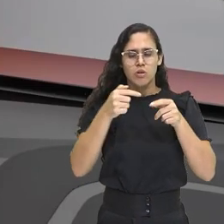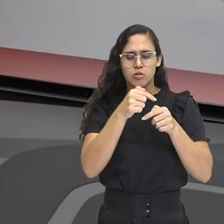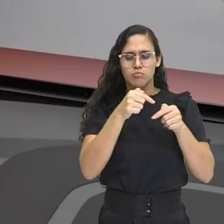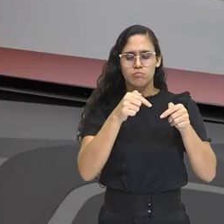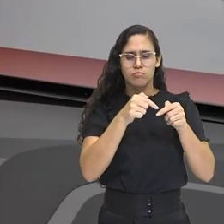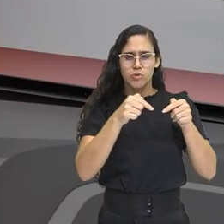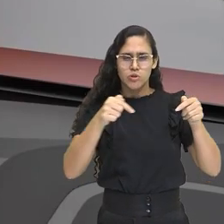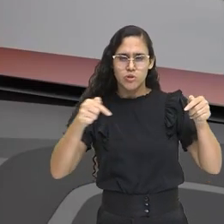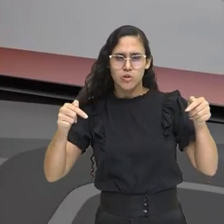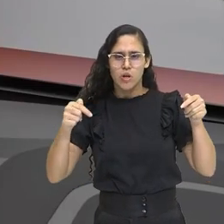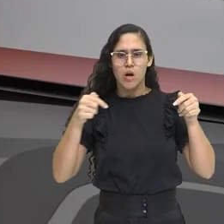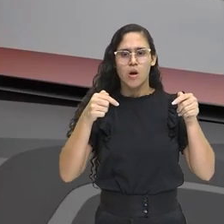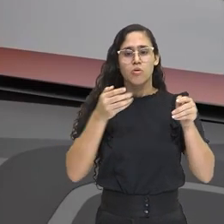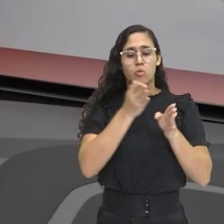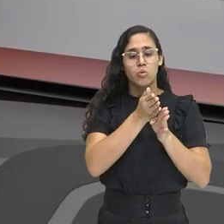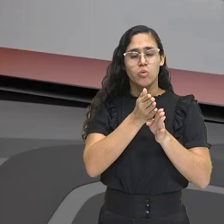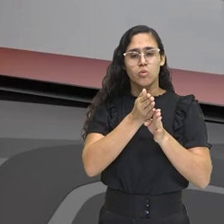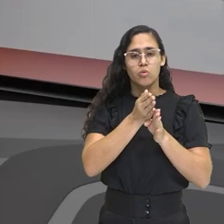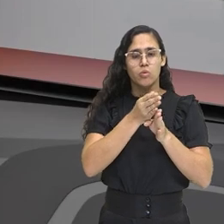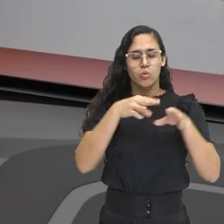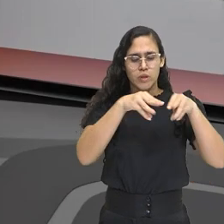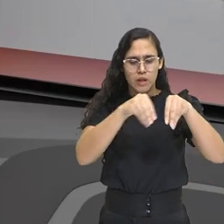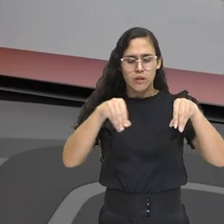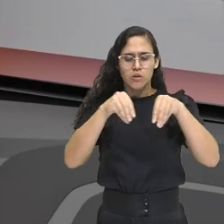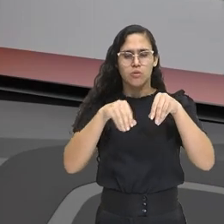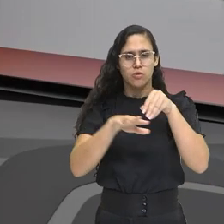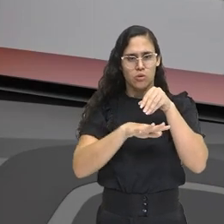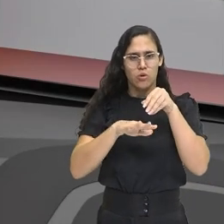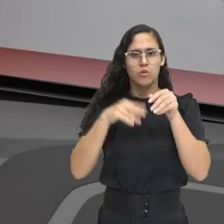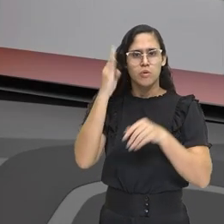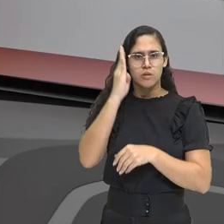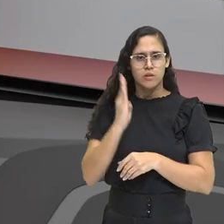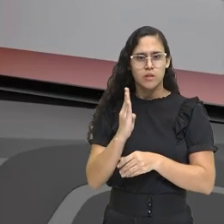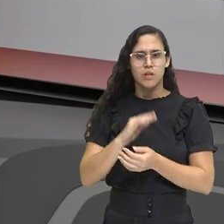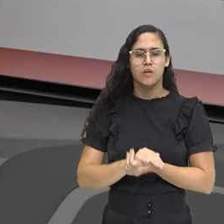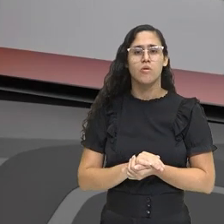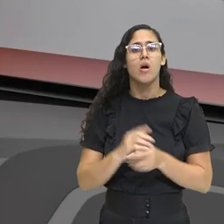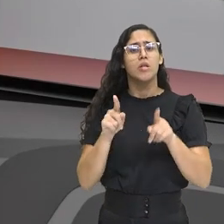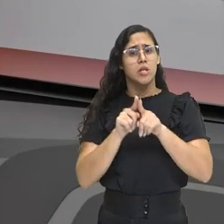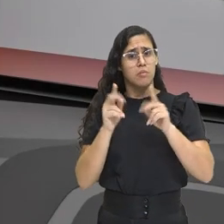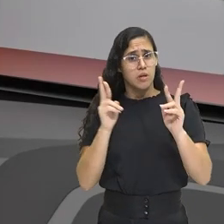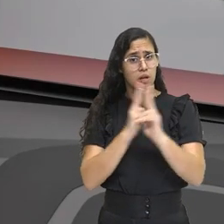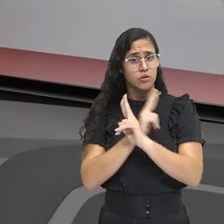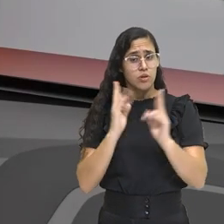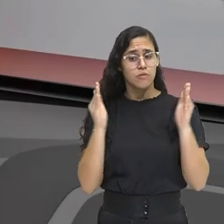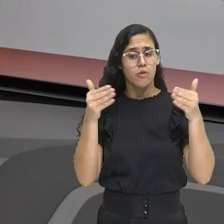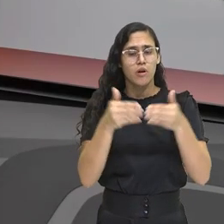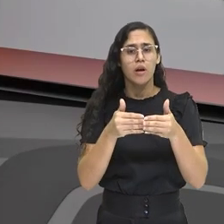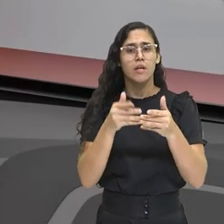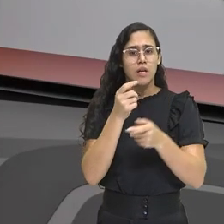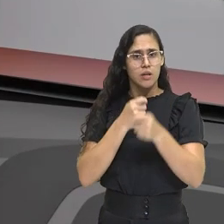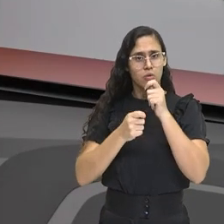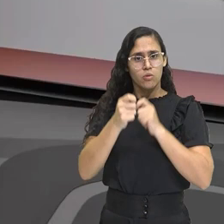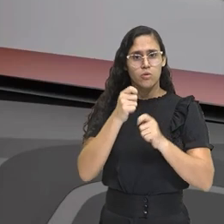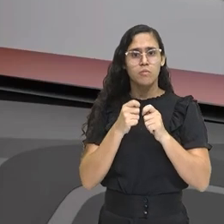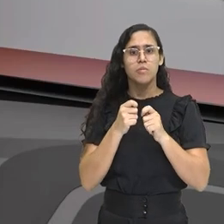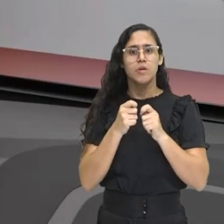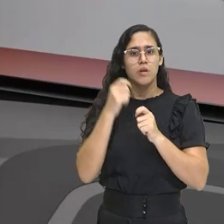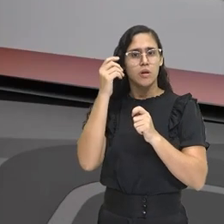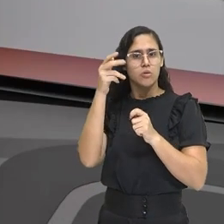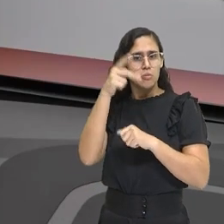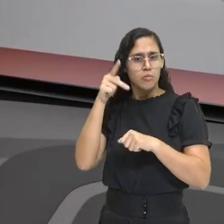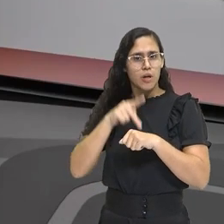quadrado no território brasileiro. Vimos os mapas aí relacionados à economia do nosso país, o mapa